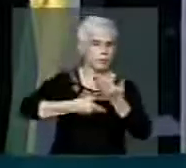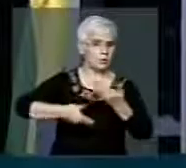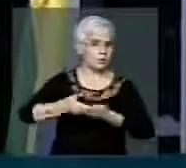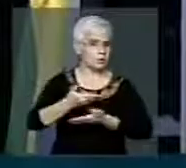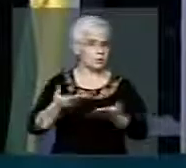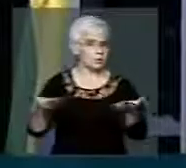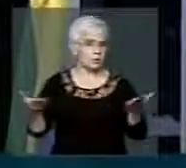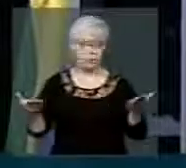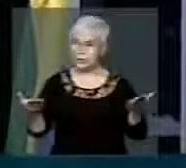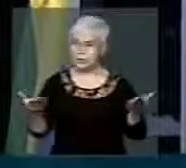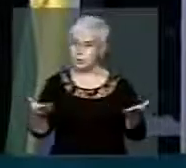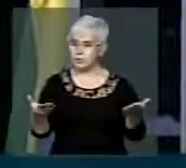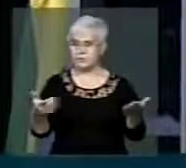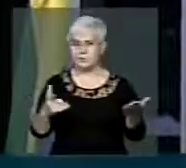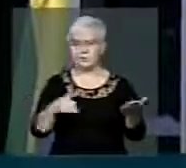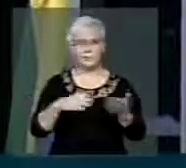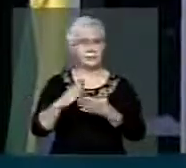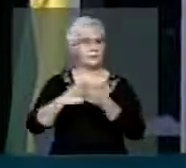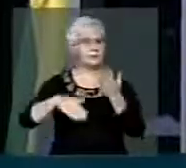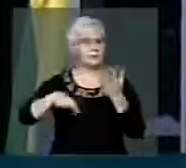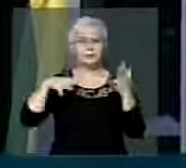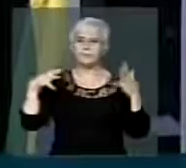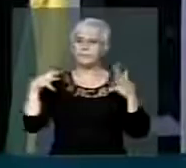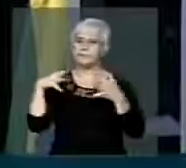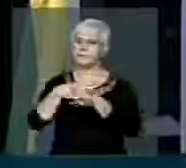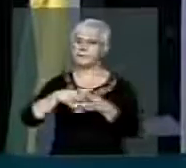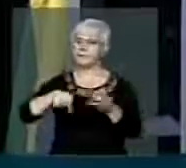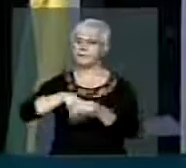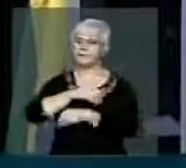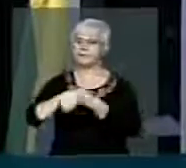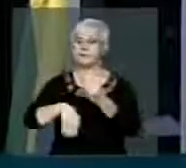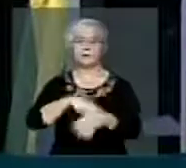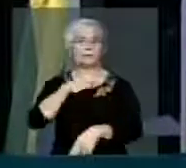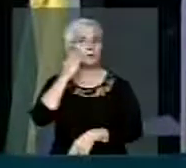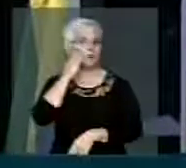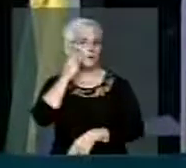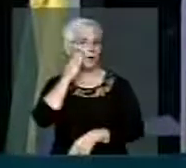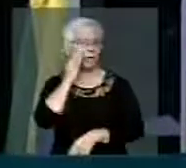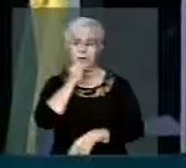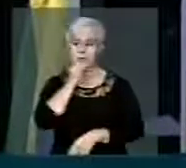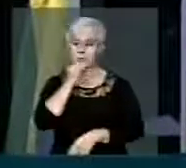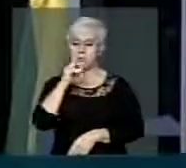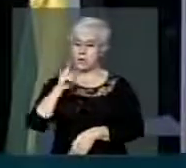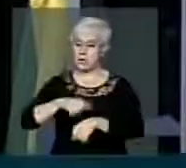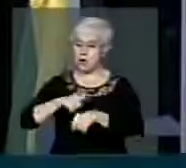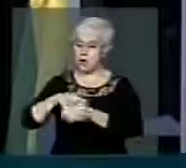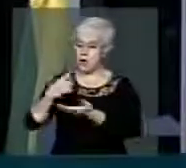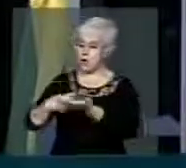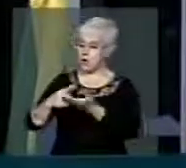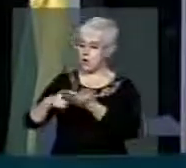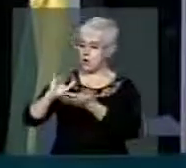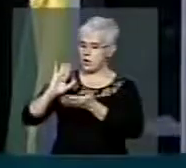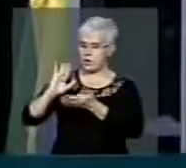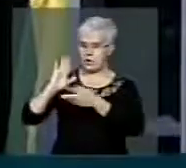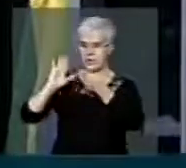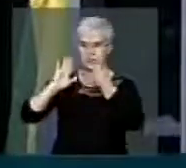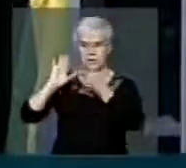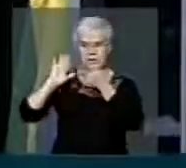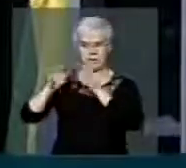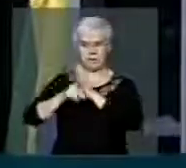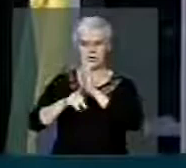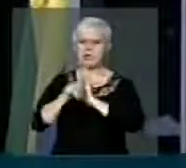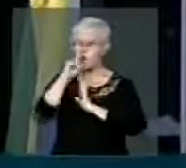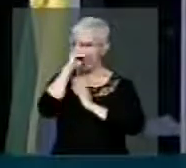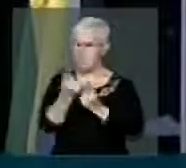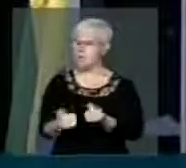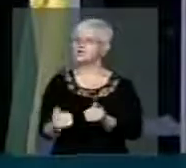isso totalmente desequilibrado. Sabemos que nas campanhas, senhor presidente, é o poder econômico, sim,